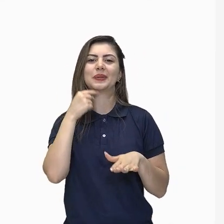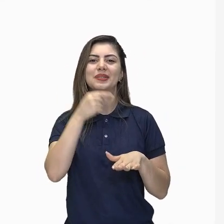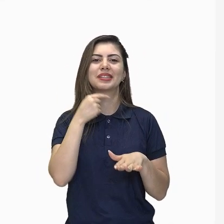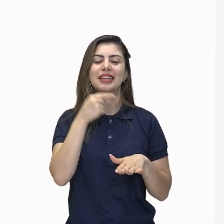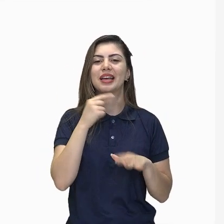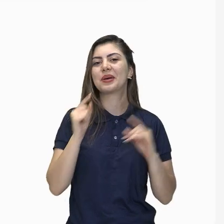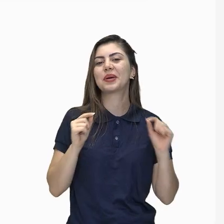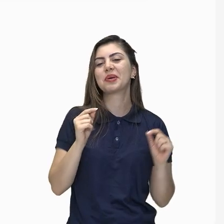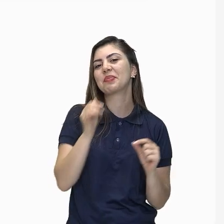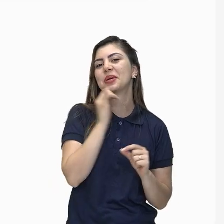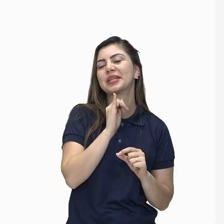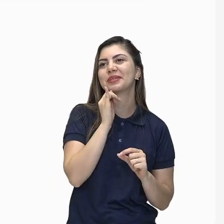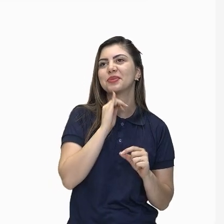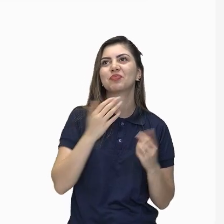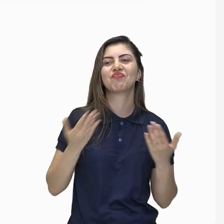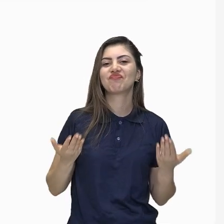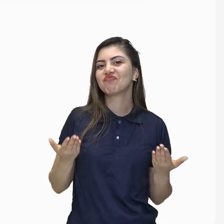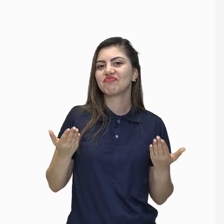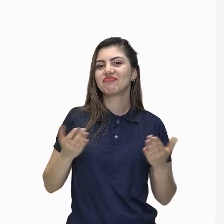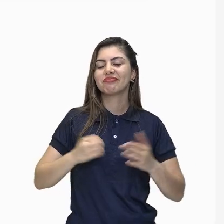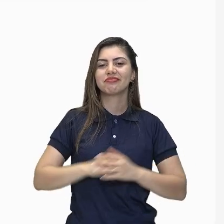fazer, por exemplo,